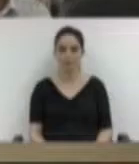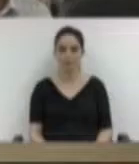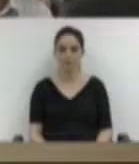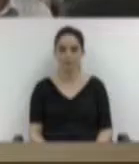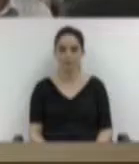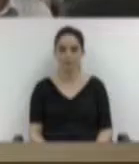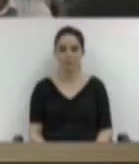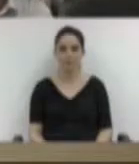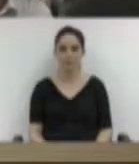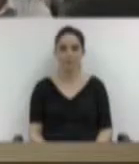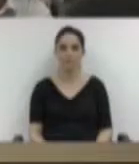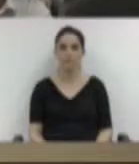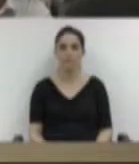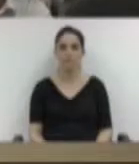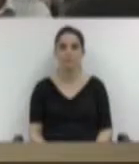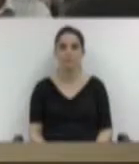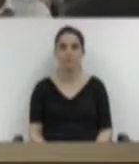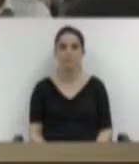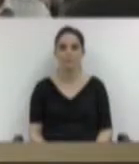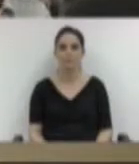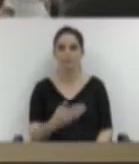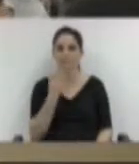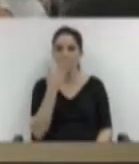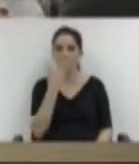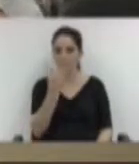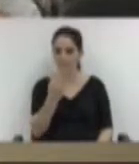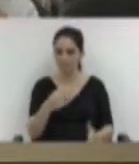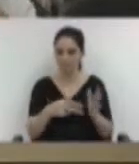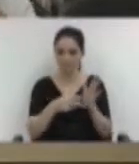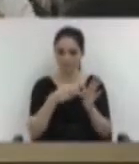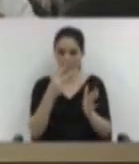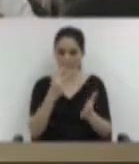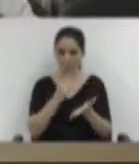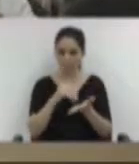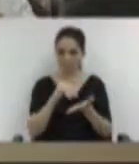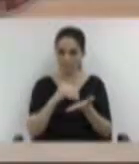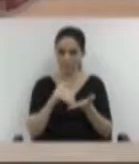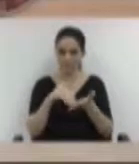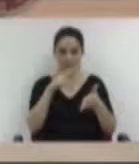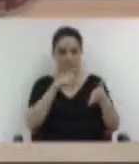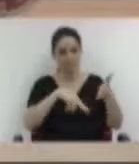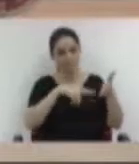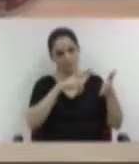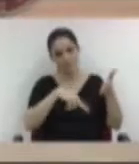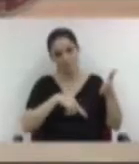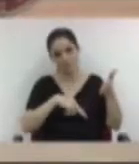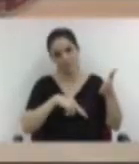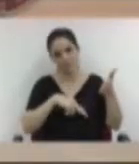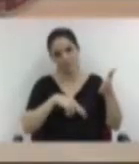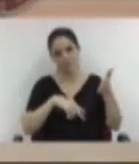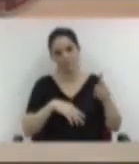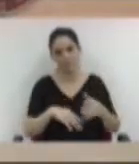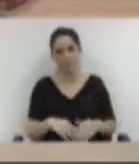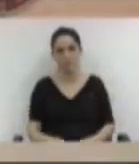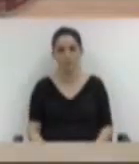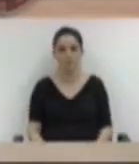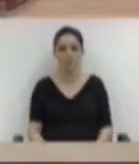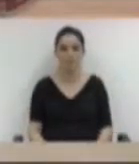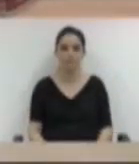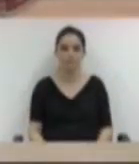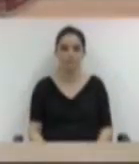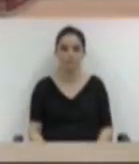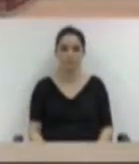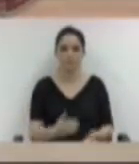Esta presidência solicita à segunda secretária que proceda à leitura da matéria do dia, começando com